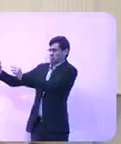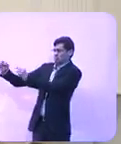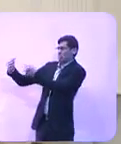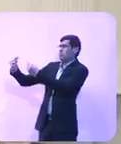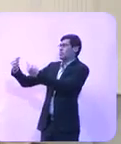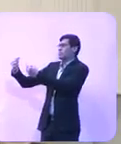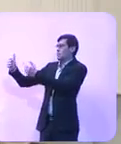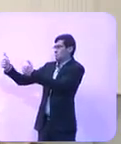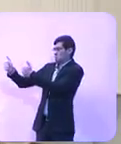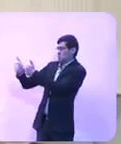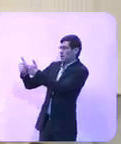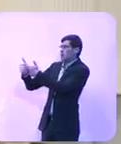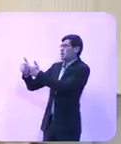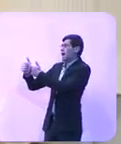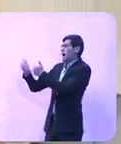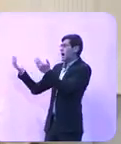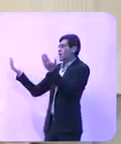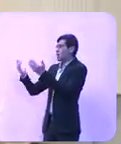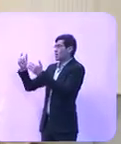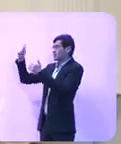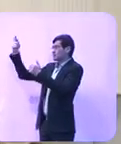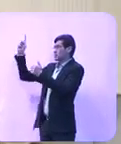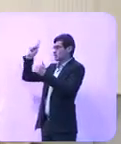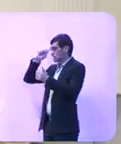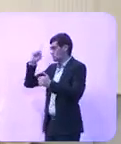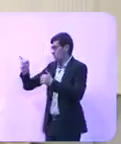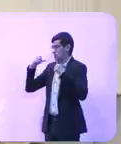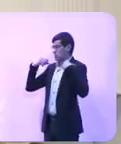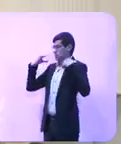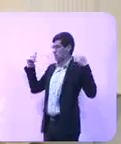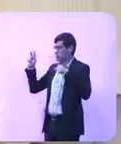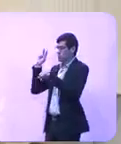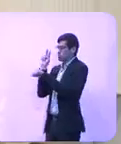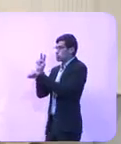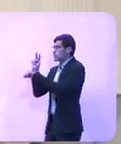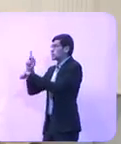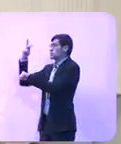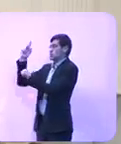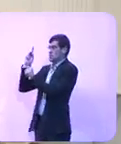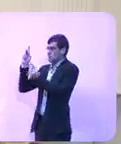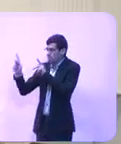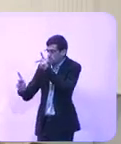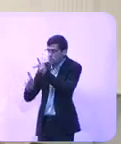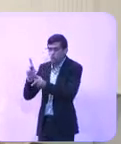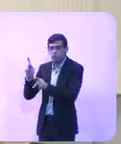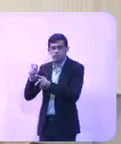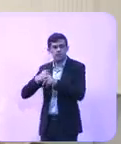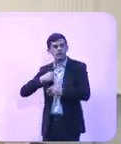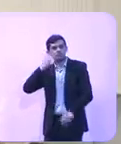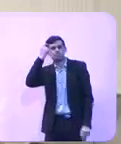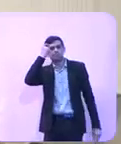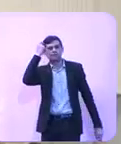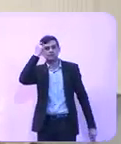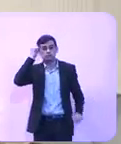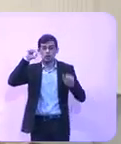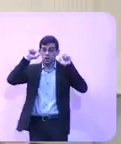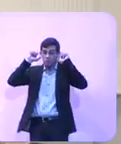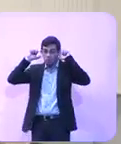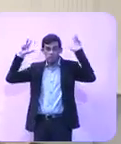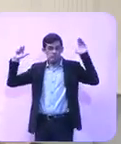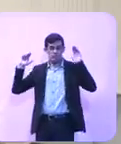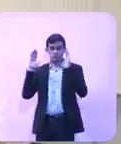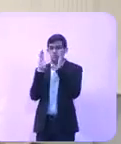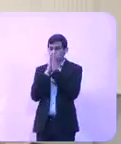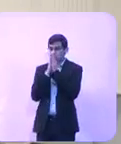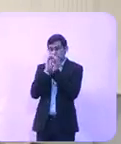se aproximando, coloca lá os teus anjos para proteger o teu povo. Eu imagino Moisés orando